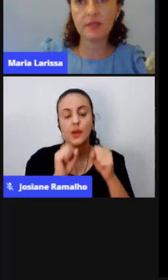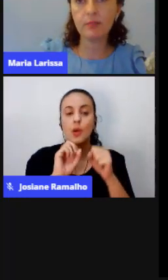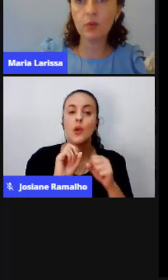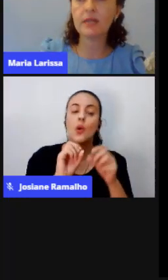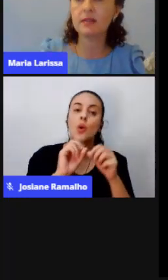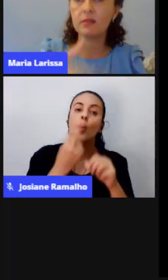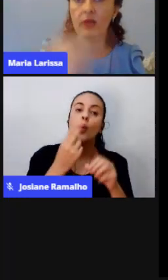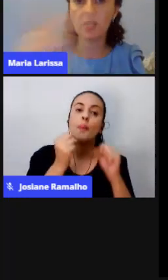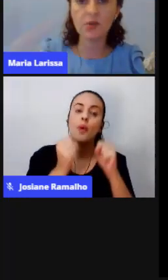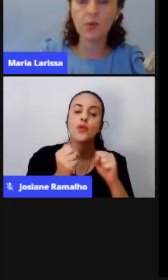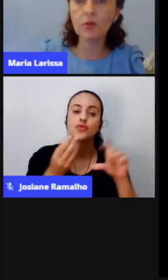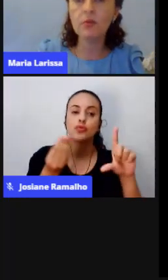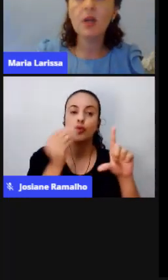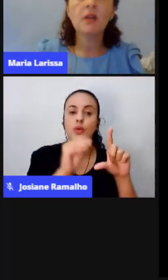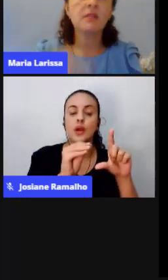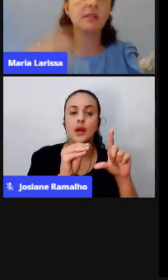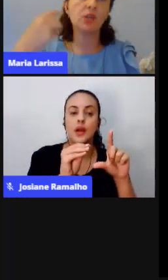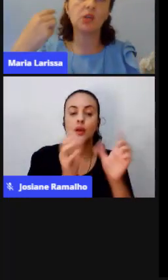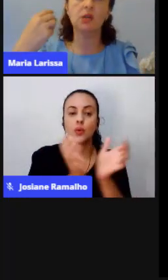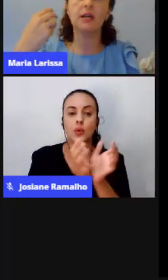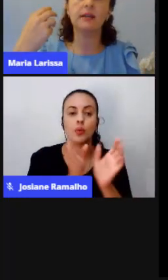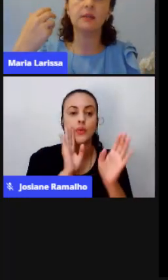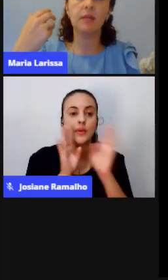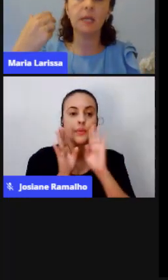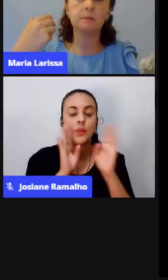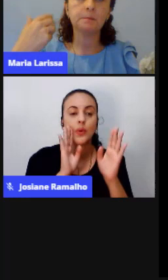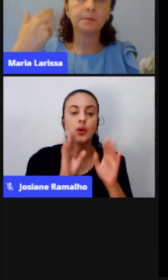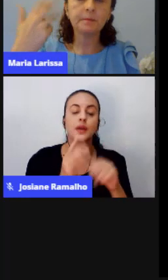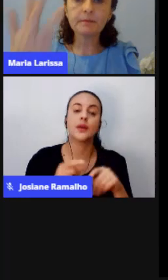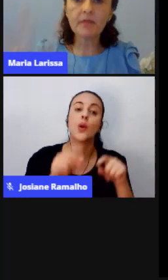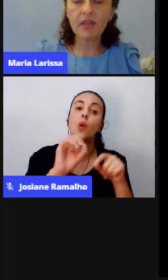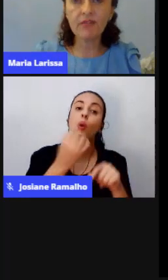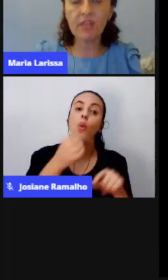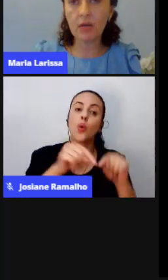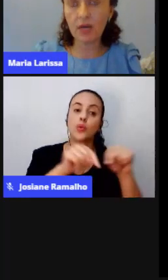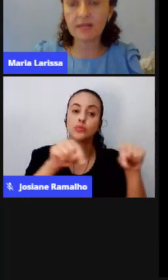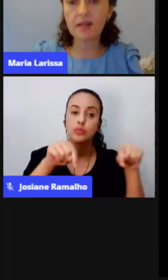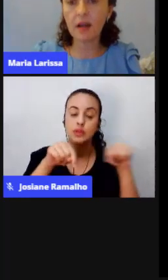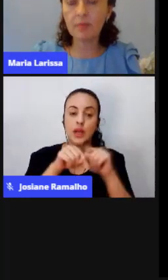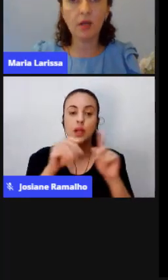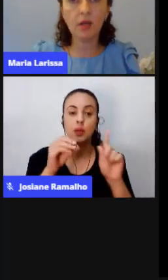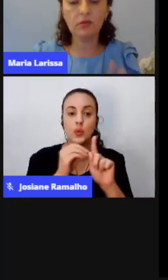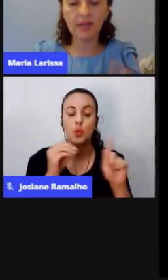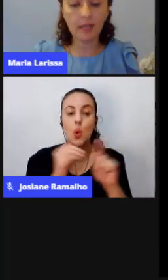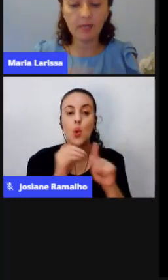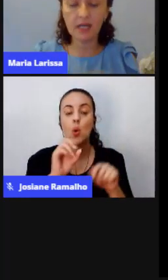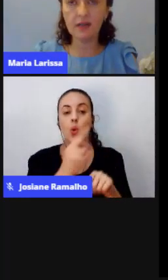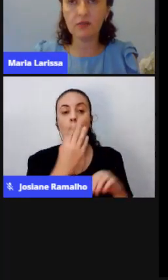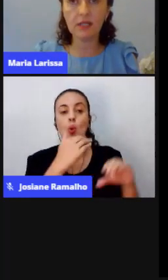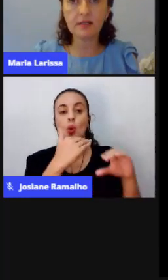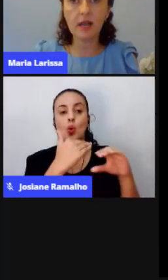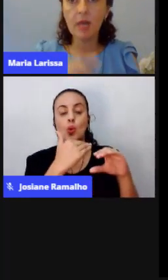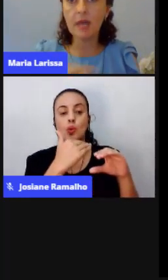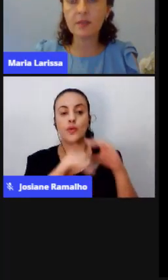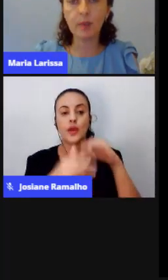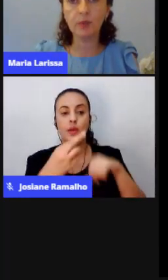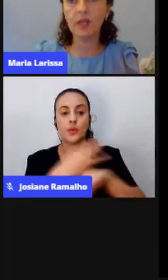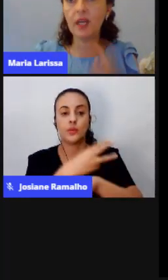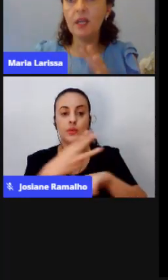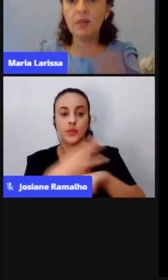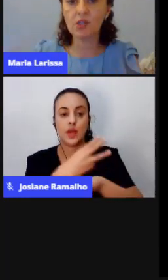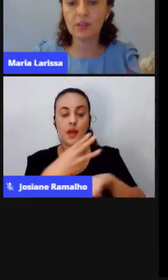de Facebook, o Classroom, você pode colocar também via WhatsApp, e o aluno vai abrir ali no